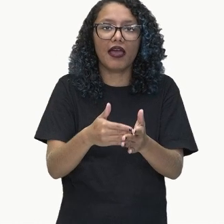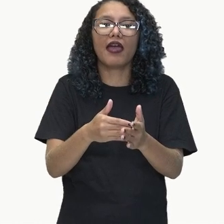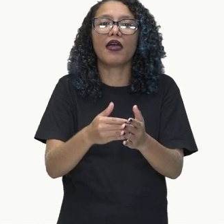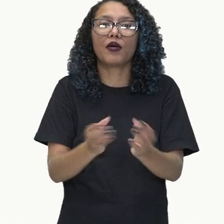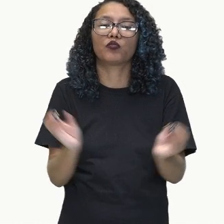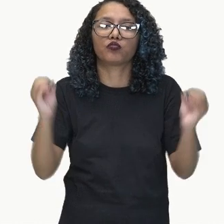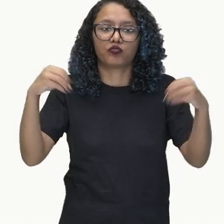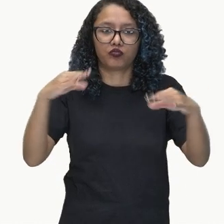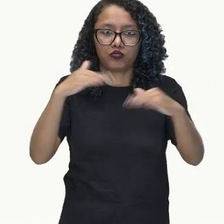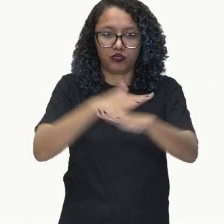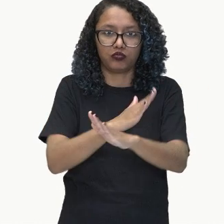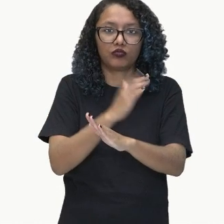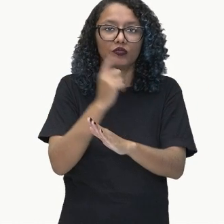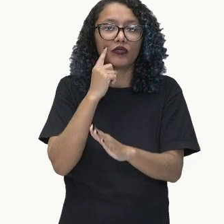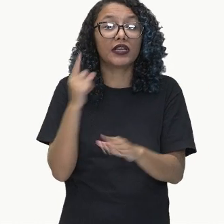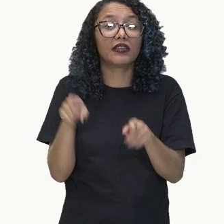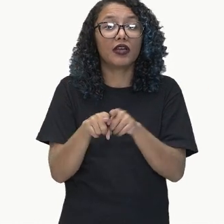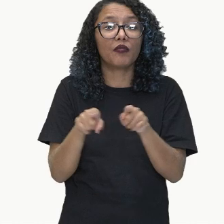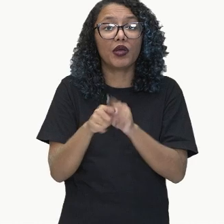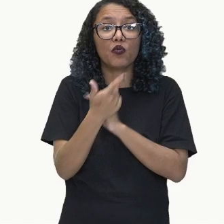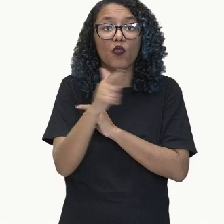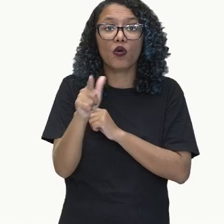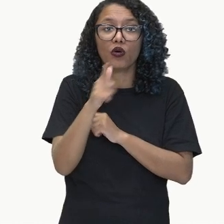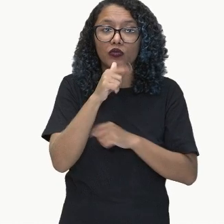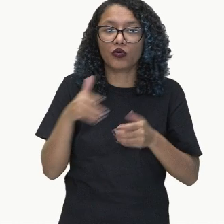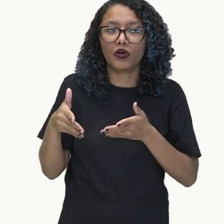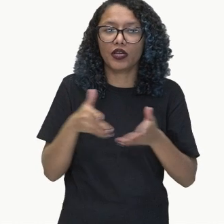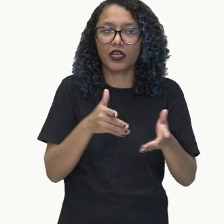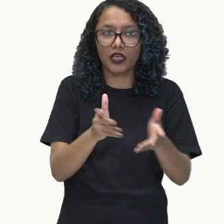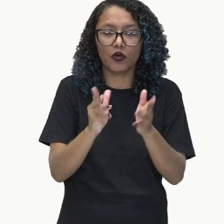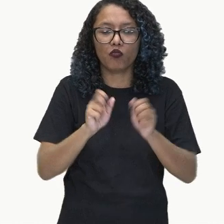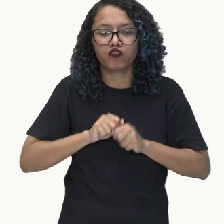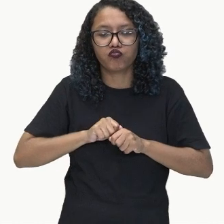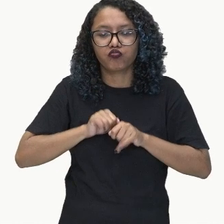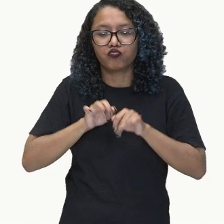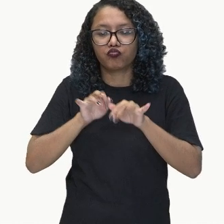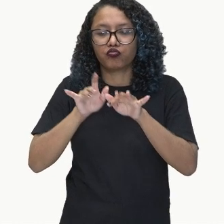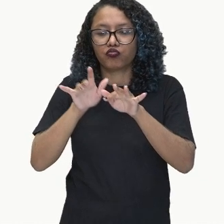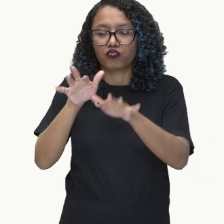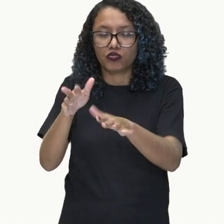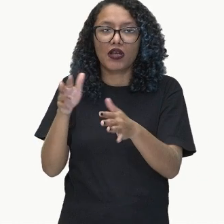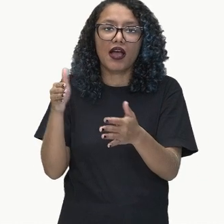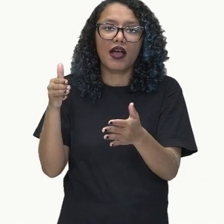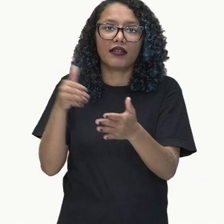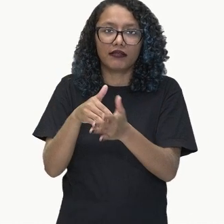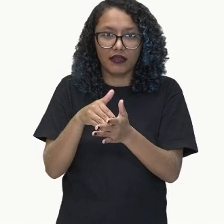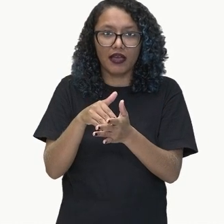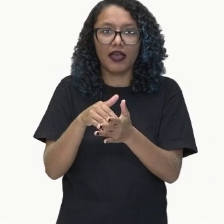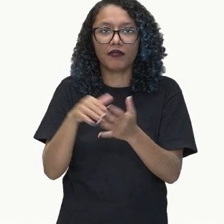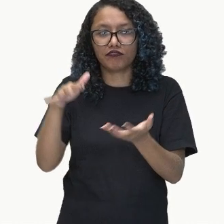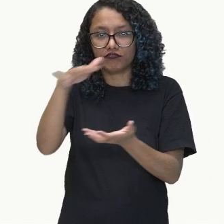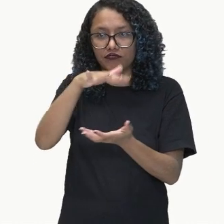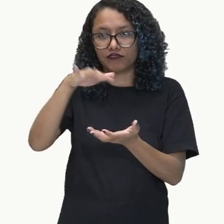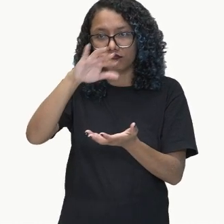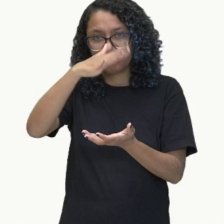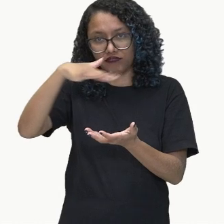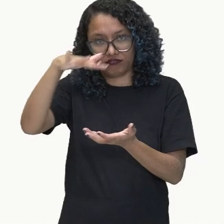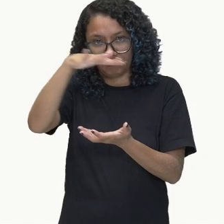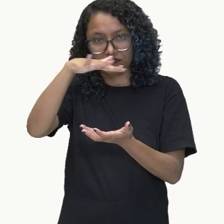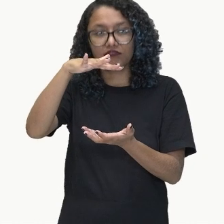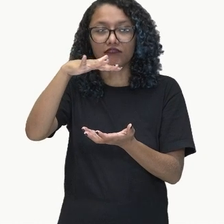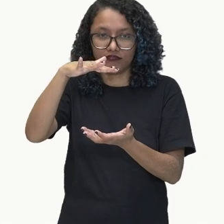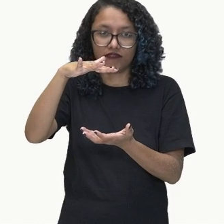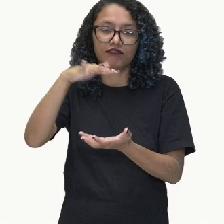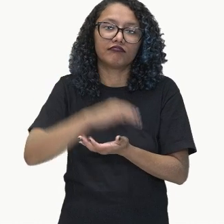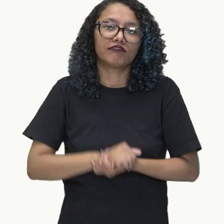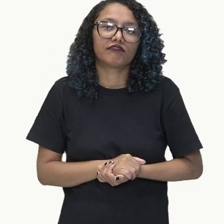aqui o rio Mackenzie, que vai desaguar no Oceano Glacial Ártico. E aí a gente parte para